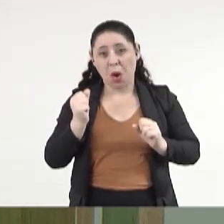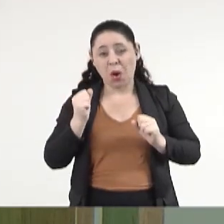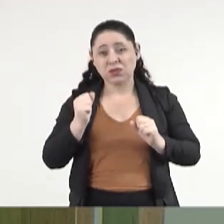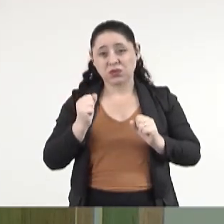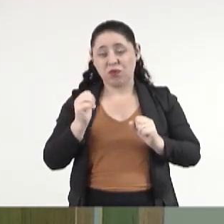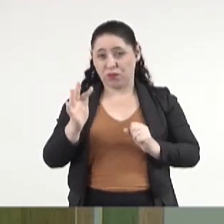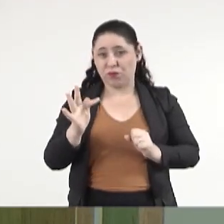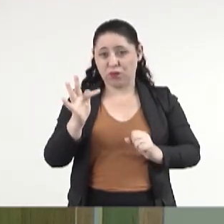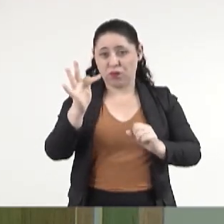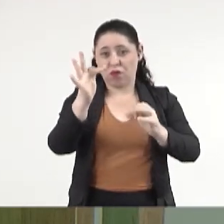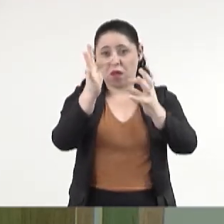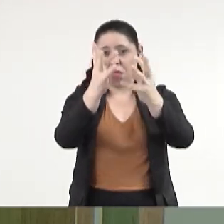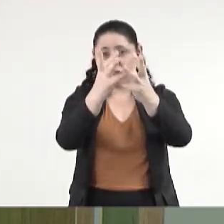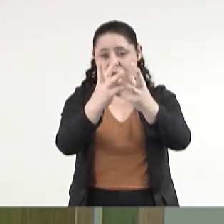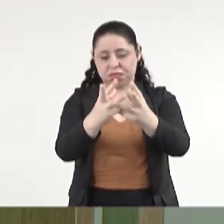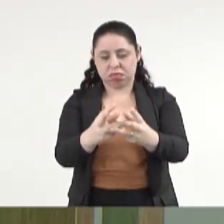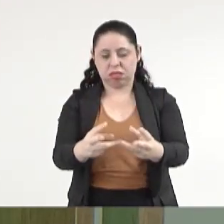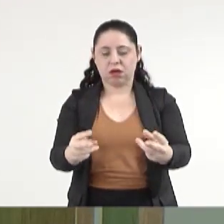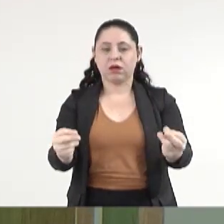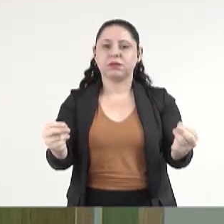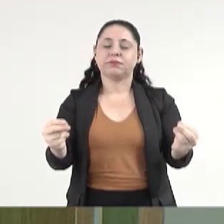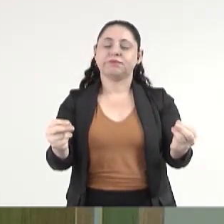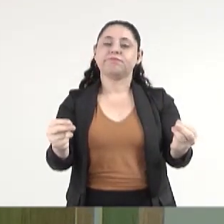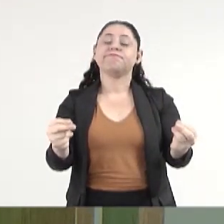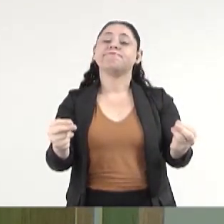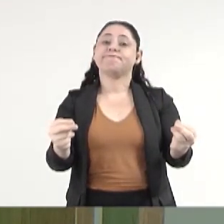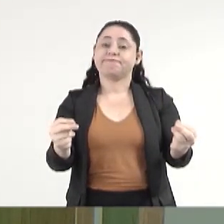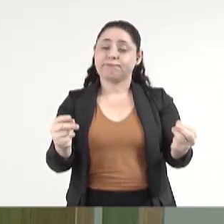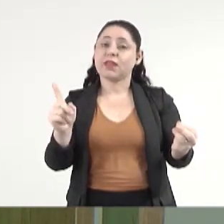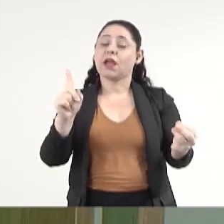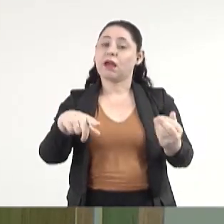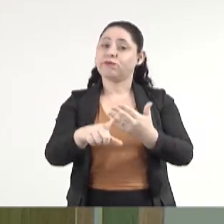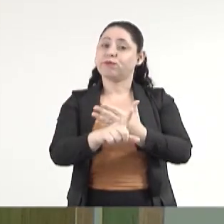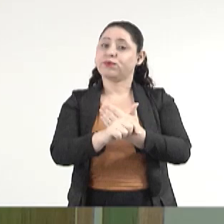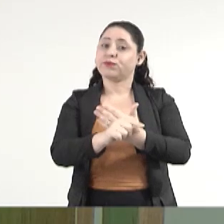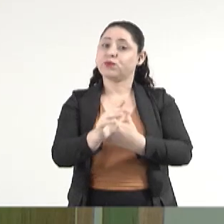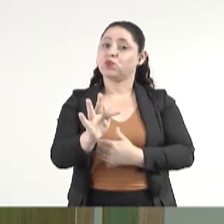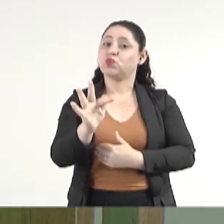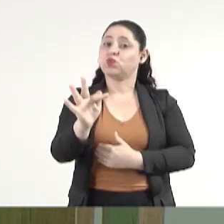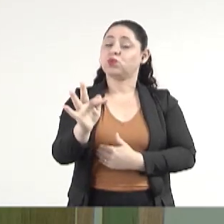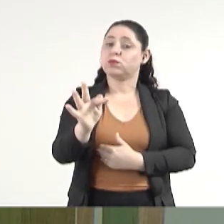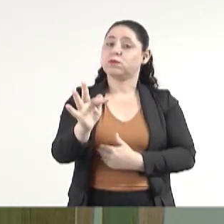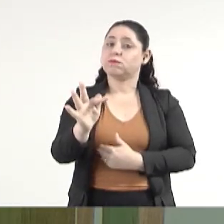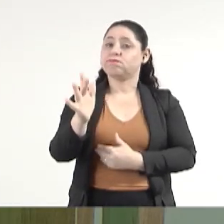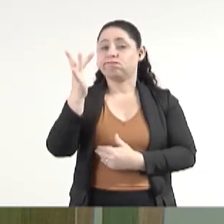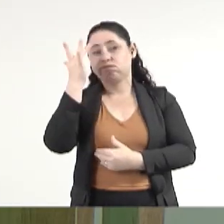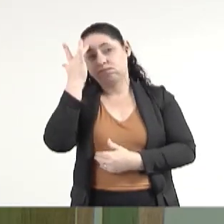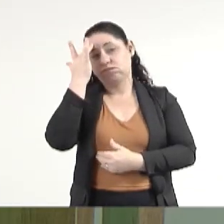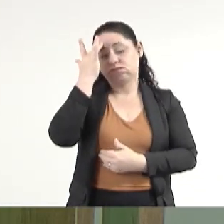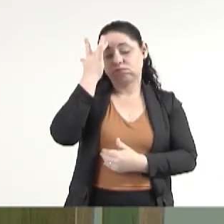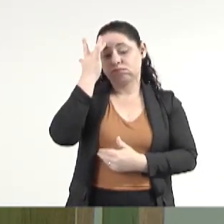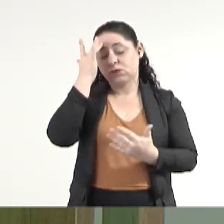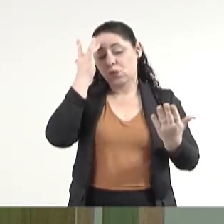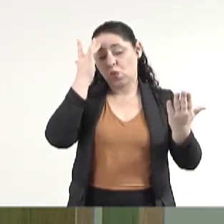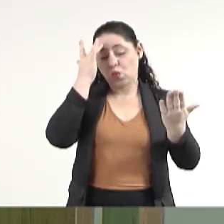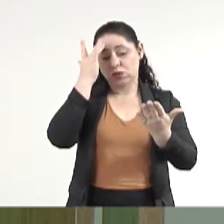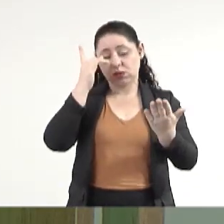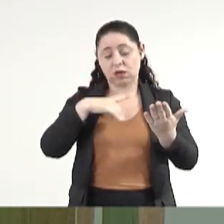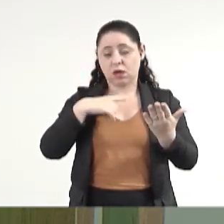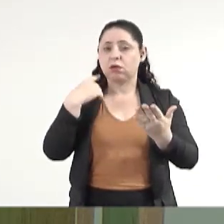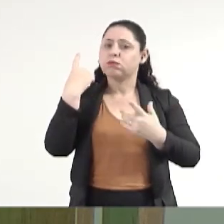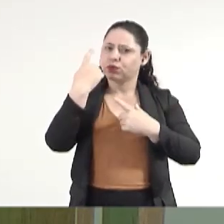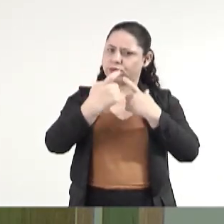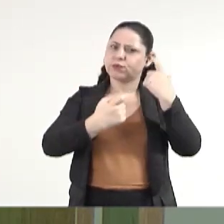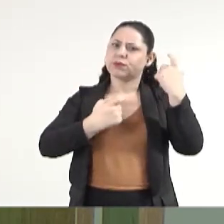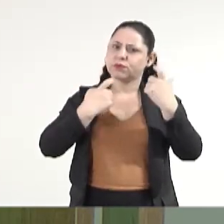possa significar a destruição do meio ambiente, a destruição do Pantanal. Então, acho que eu venho de lá com